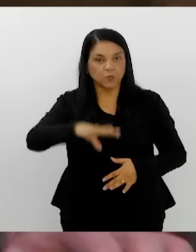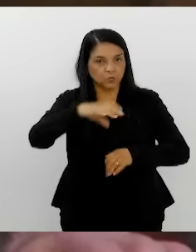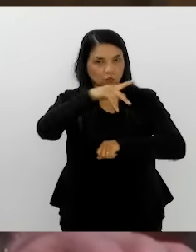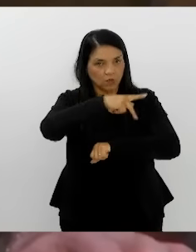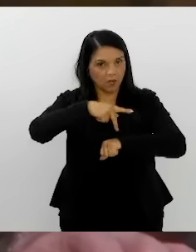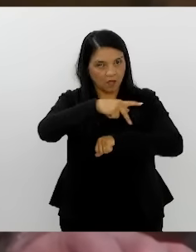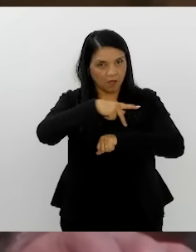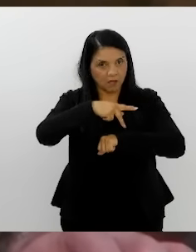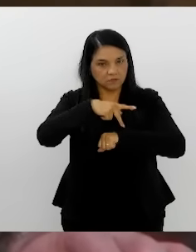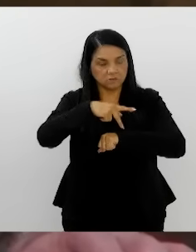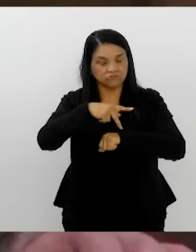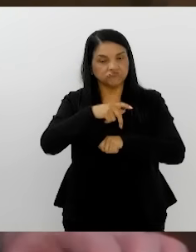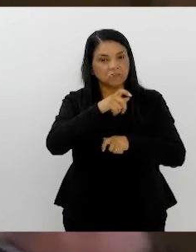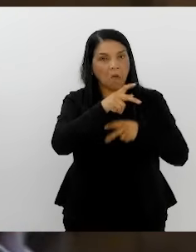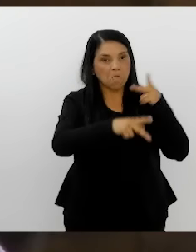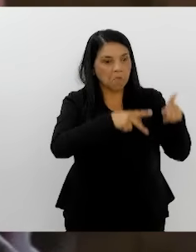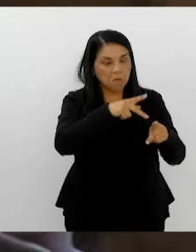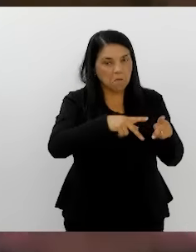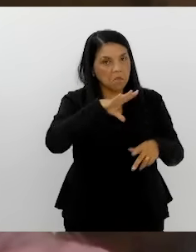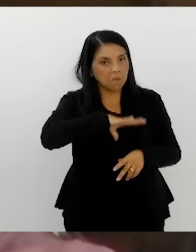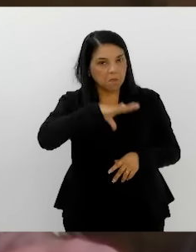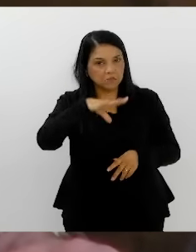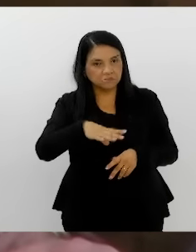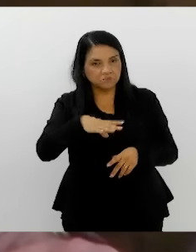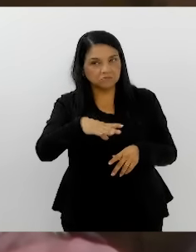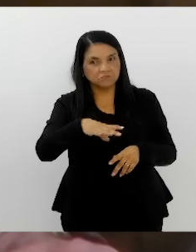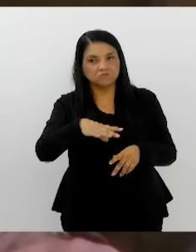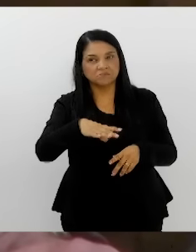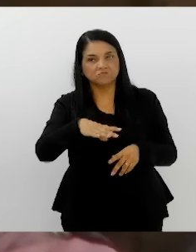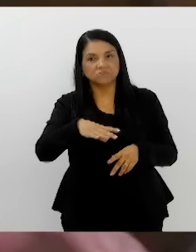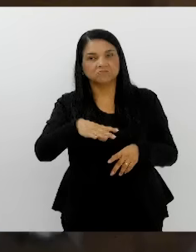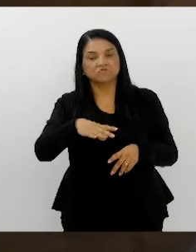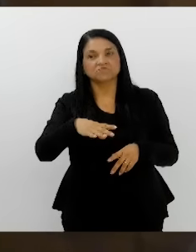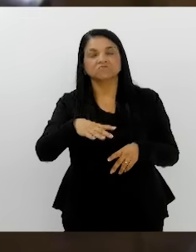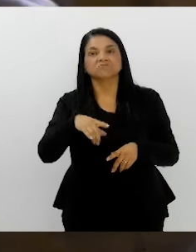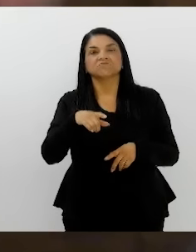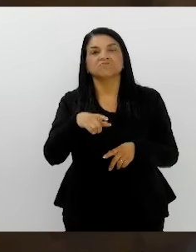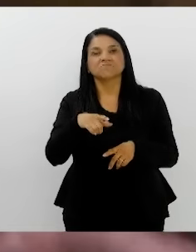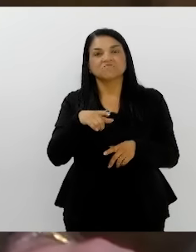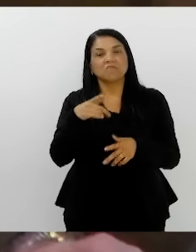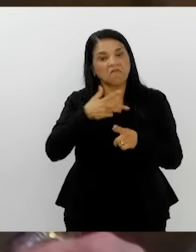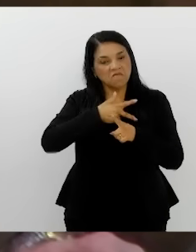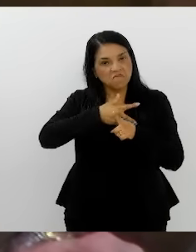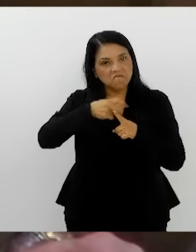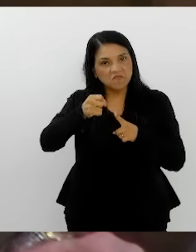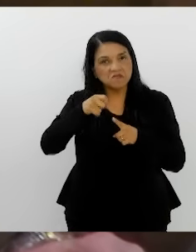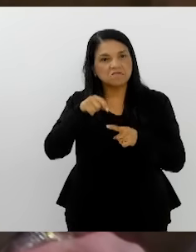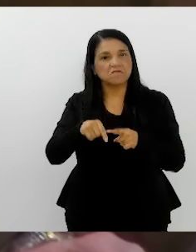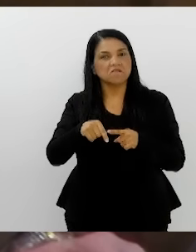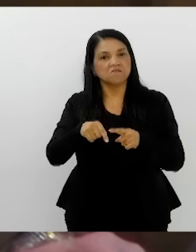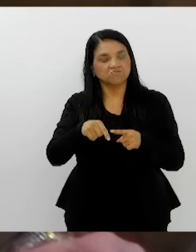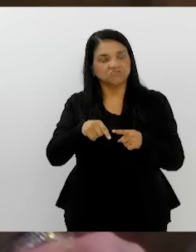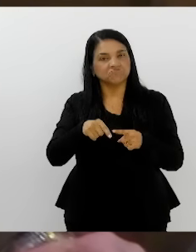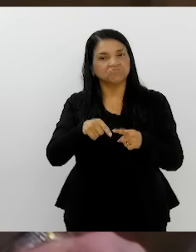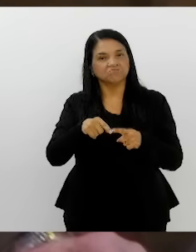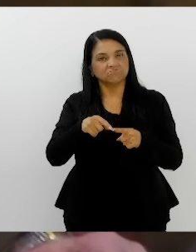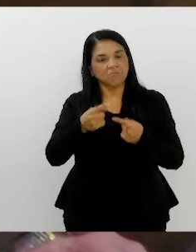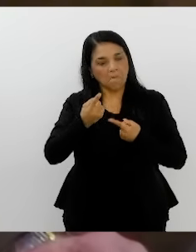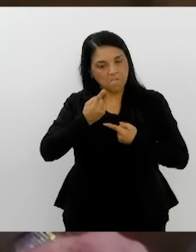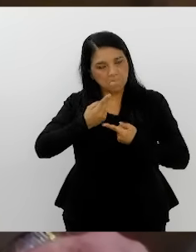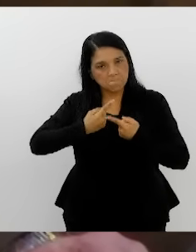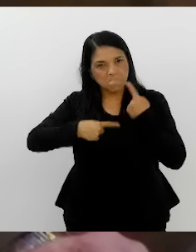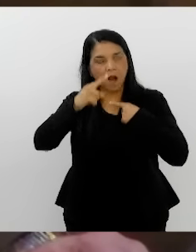os portugueses, com um número diminuto de guerreiros, venceram de maneira extraordinária o